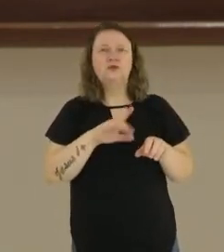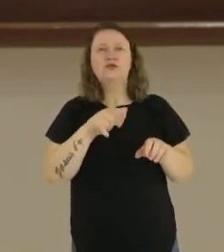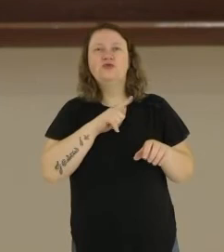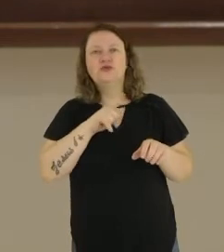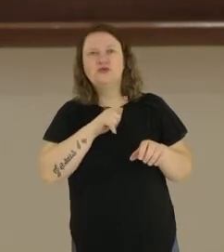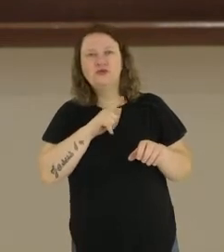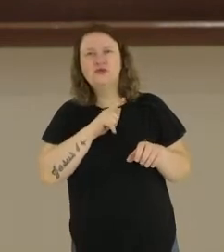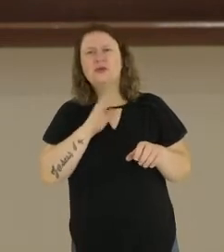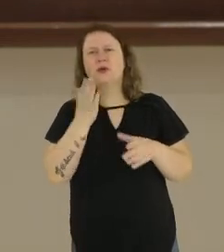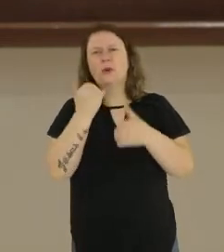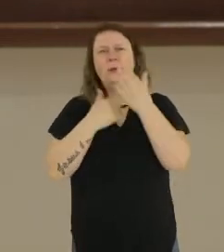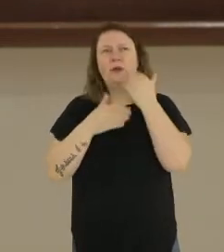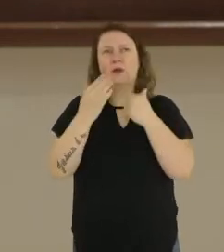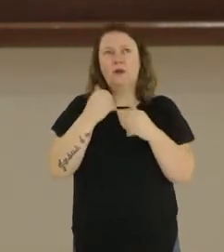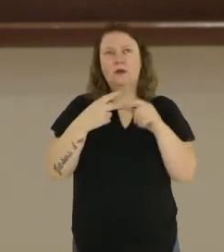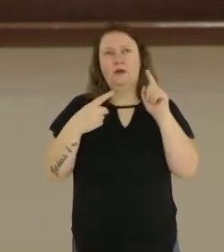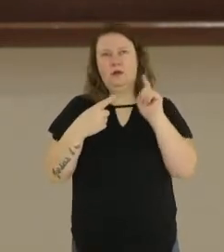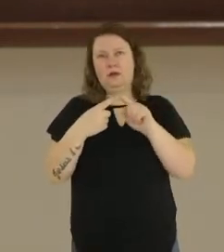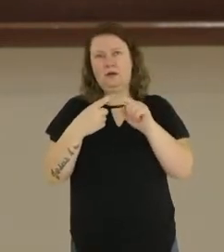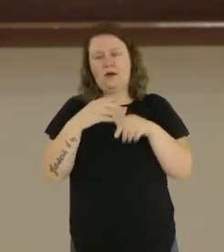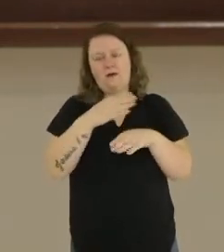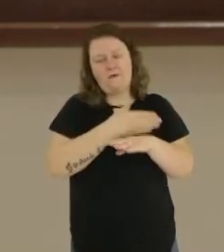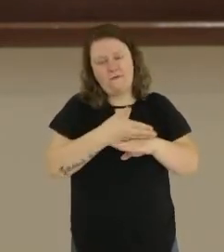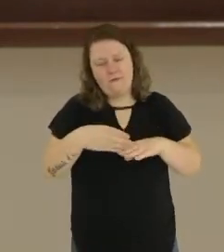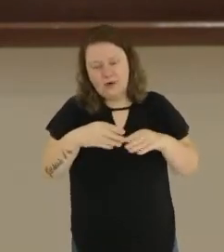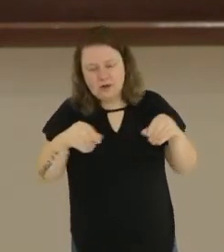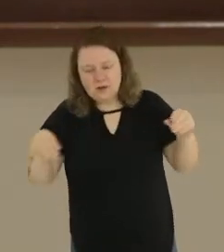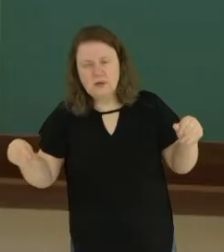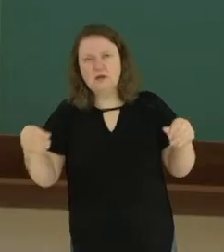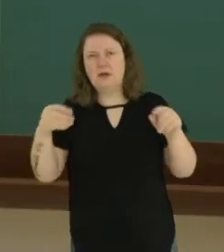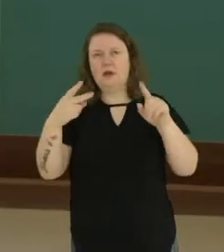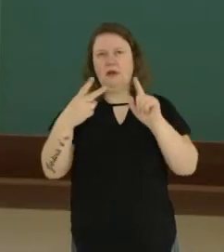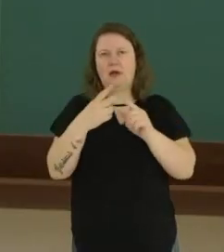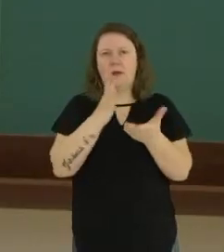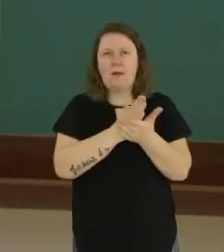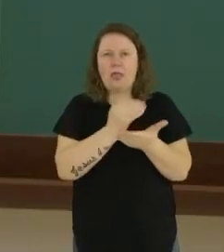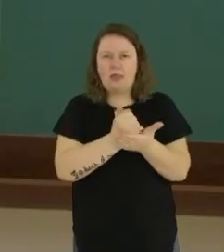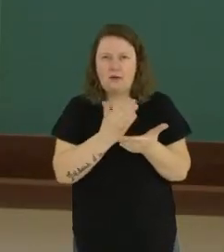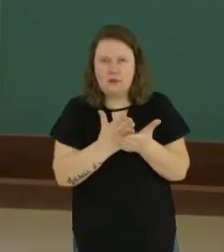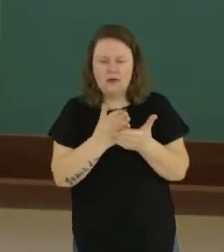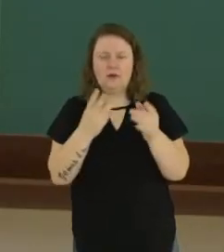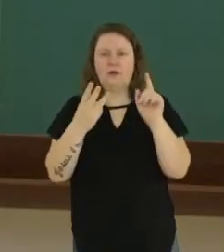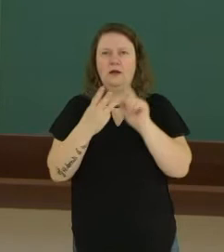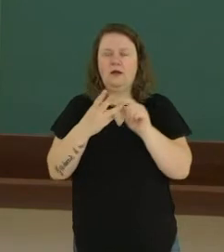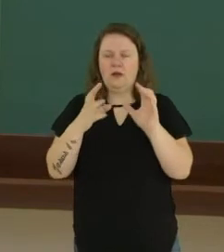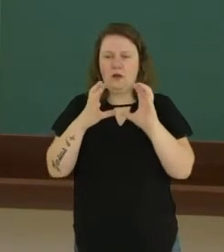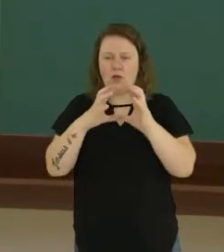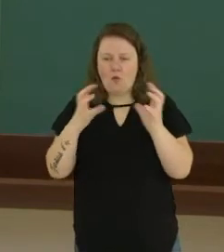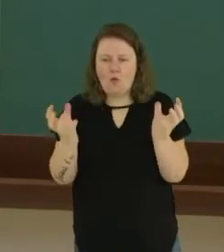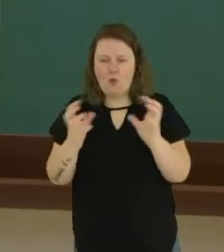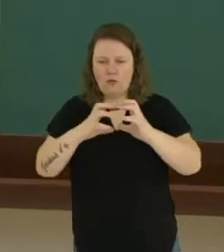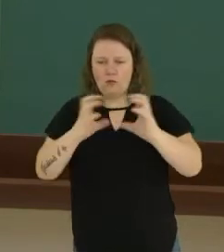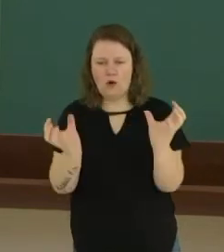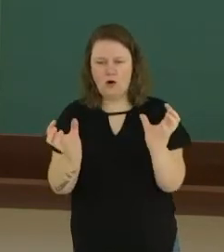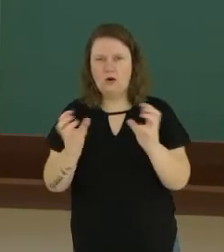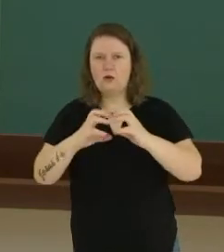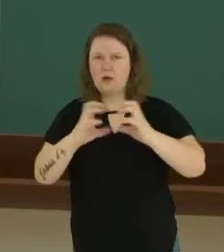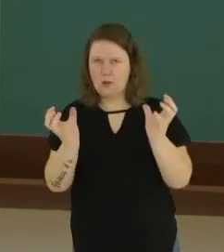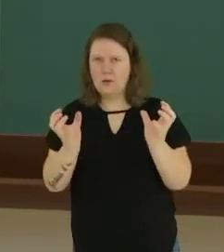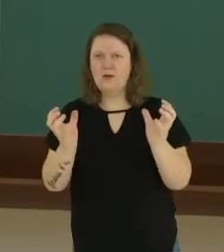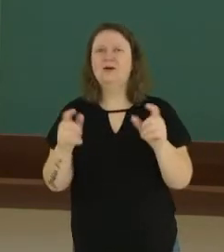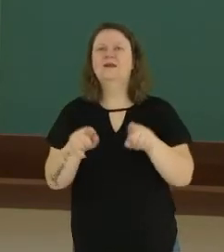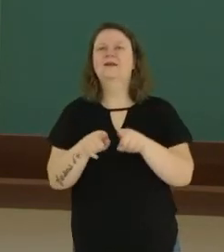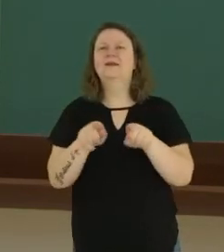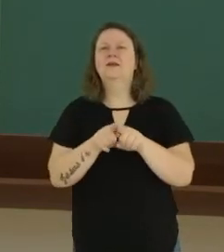na Polônia, né? Que era o centeio, a batata e o repolho. Inclusive vão ser alimentos que vão estar presentes